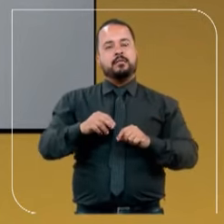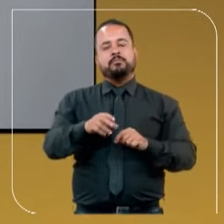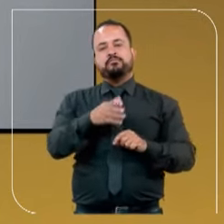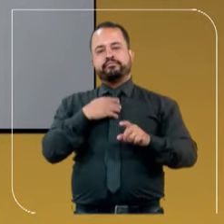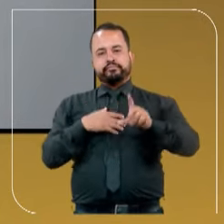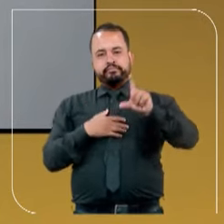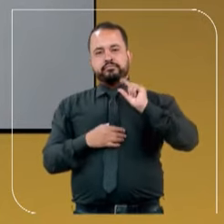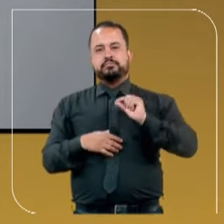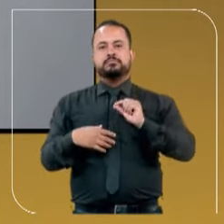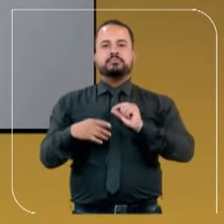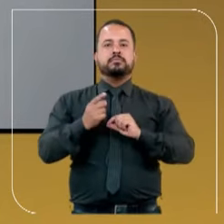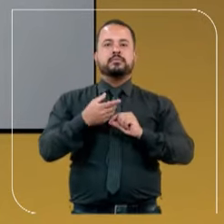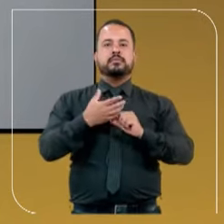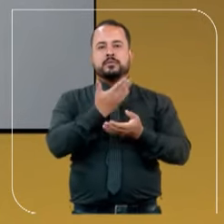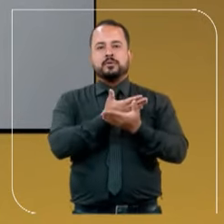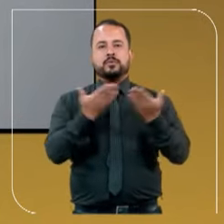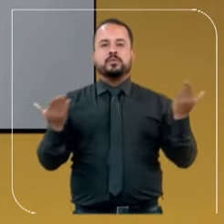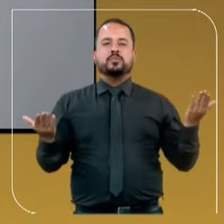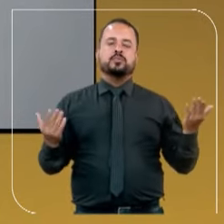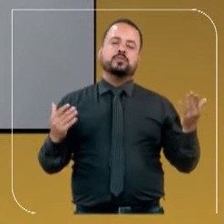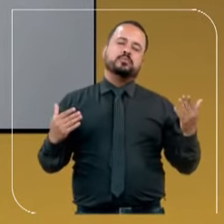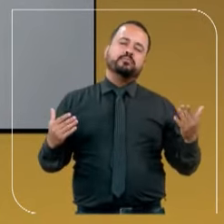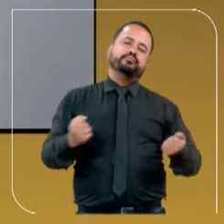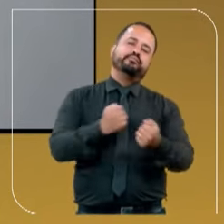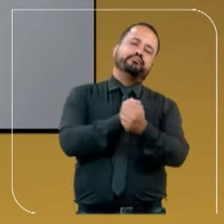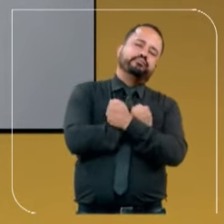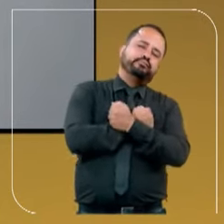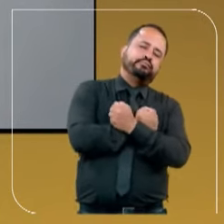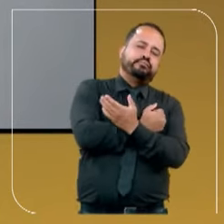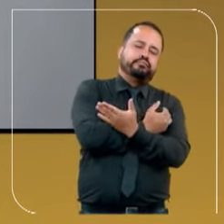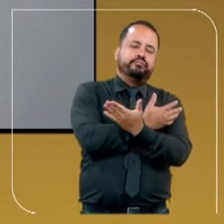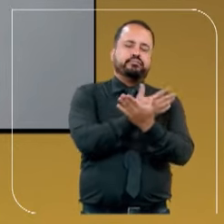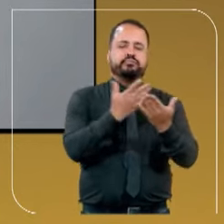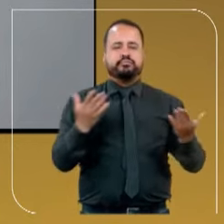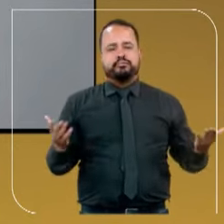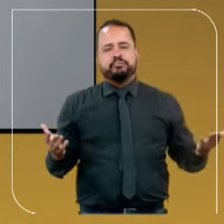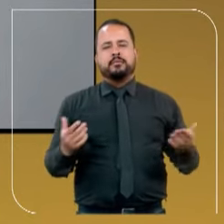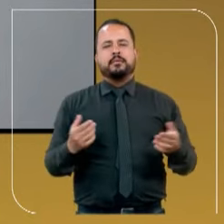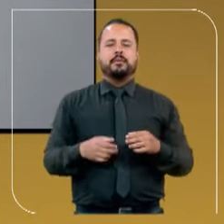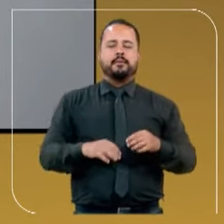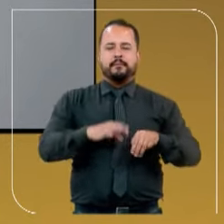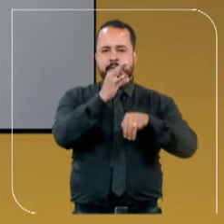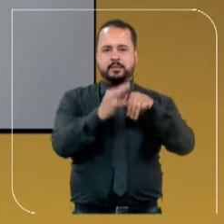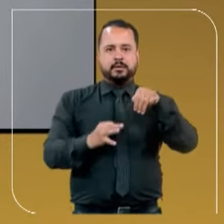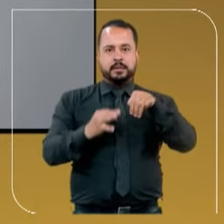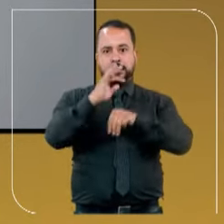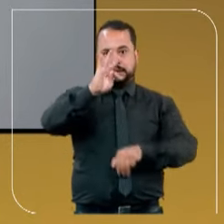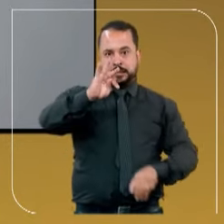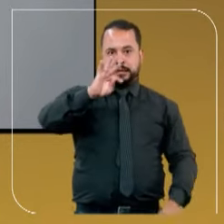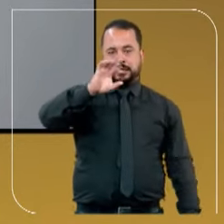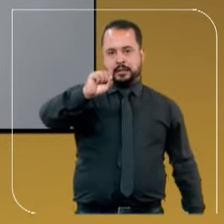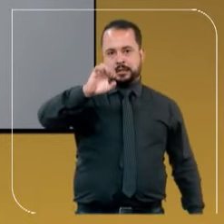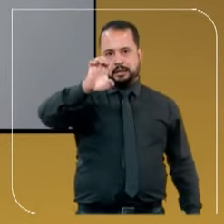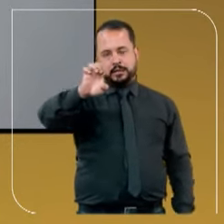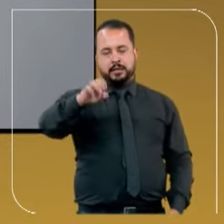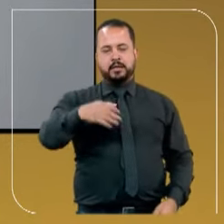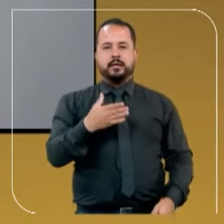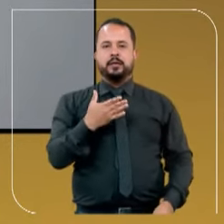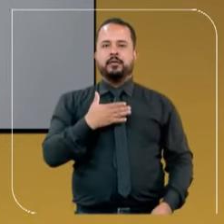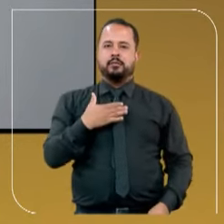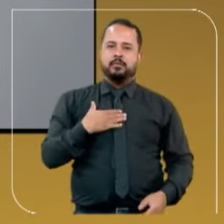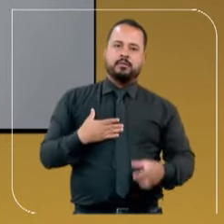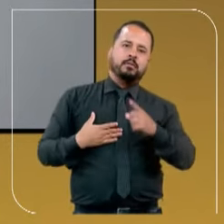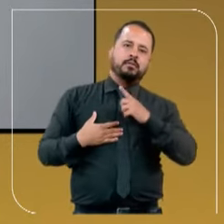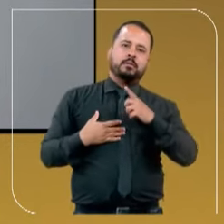mas sinto-se todos abraçados. Nossos amigos e ministros do TSE, do qual tive a graça e sorte